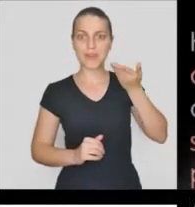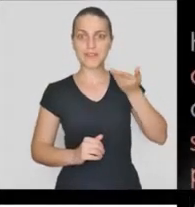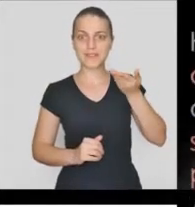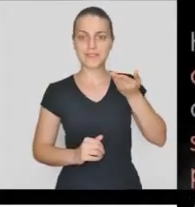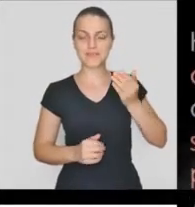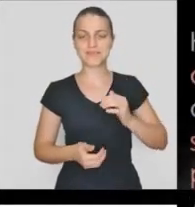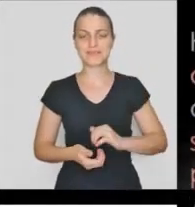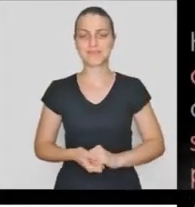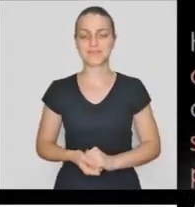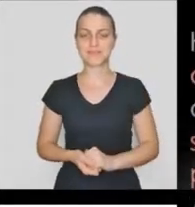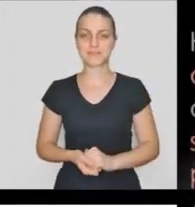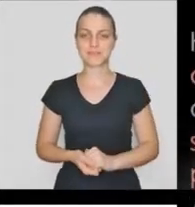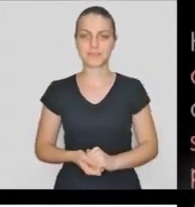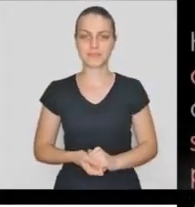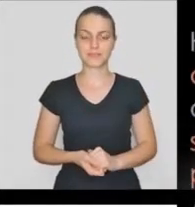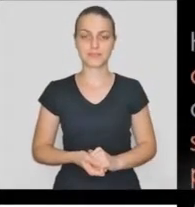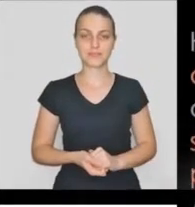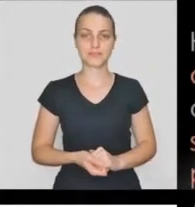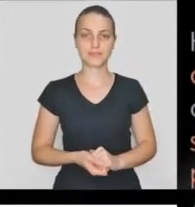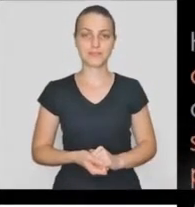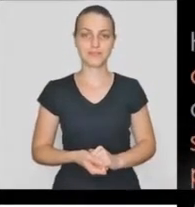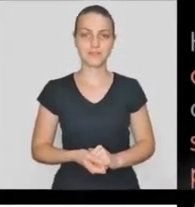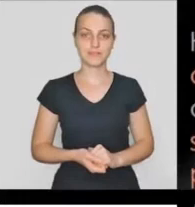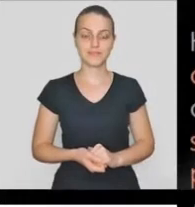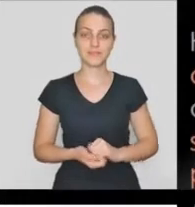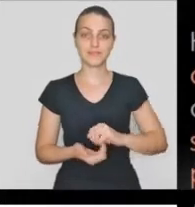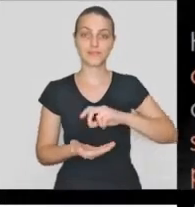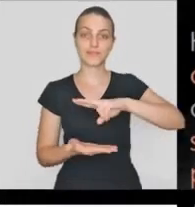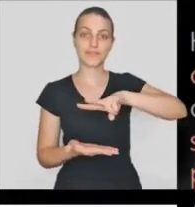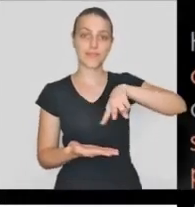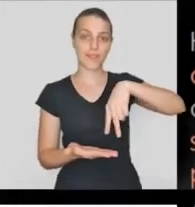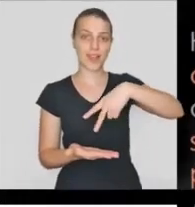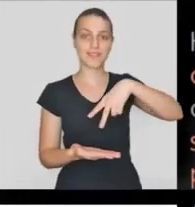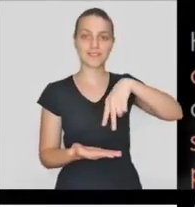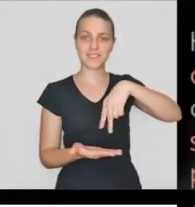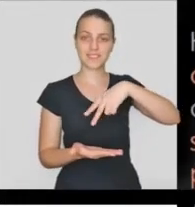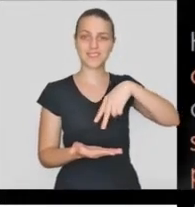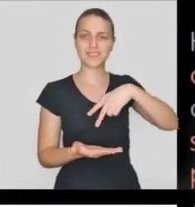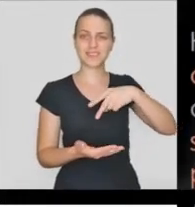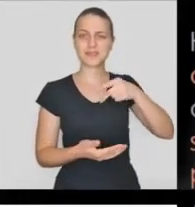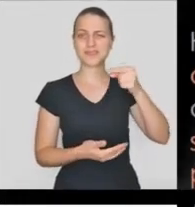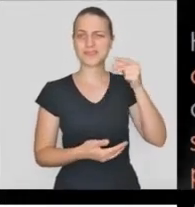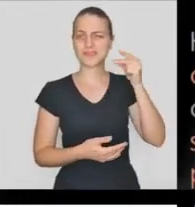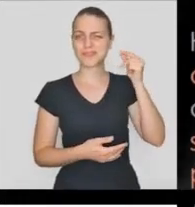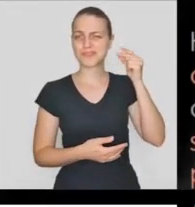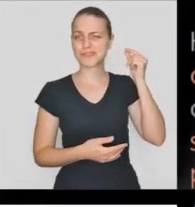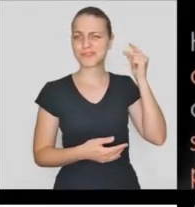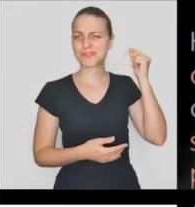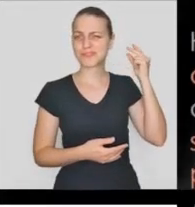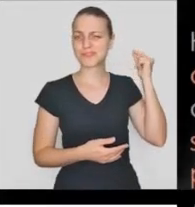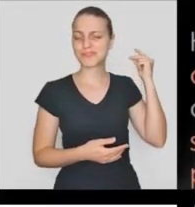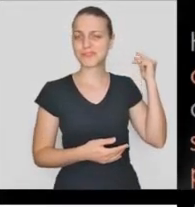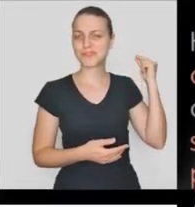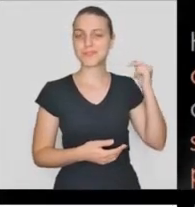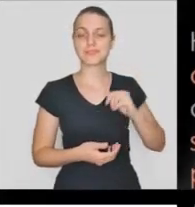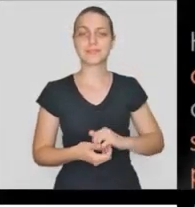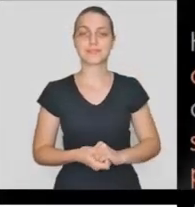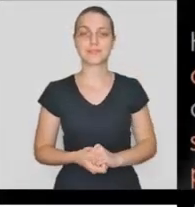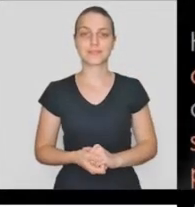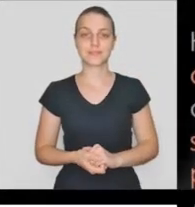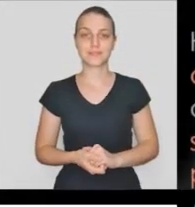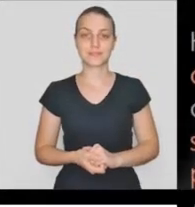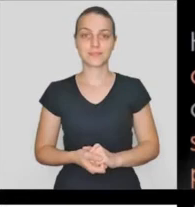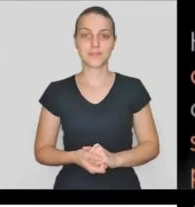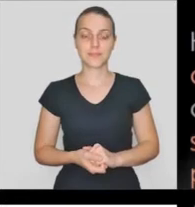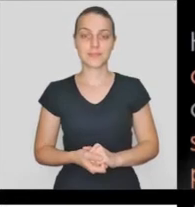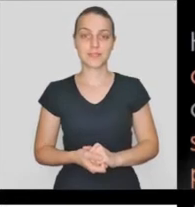coisa extraordinária, né? A dança é algo muito antigo, por menos que se imagine.